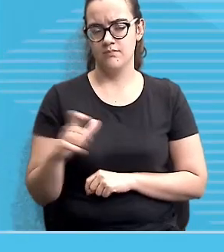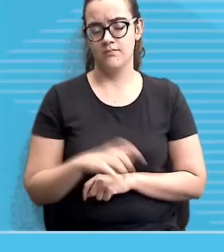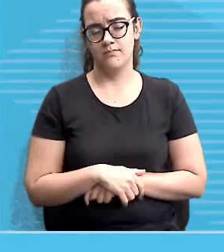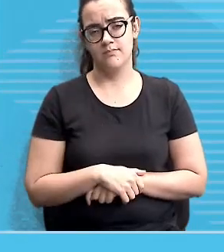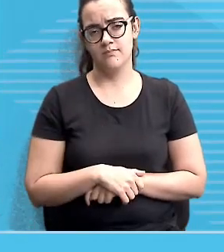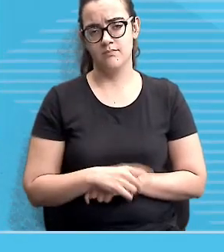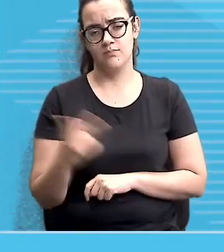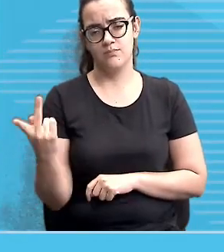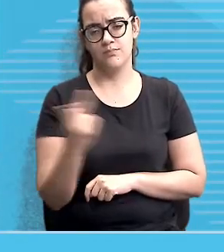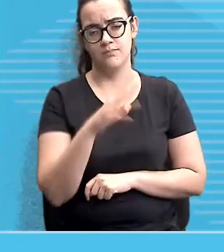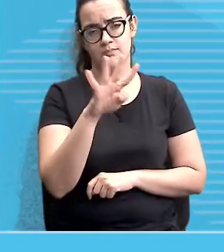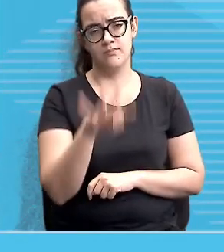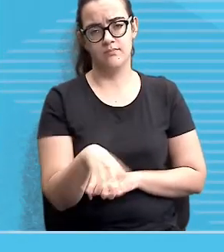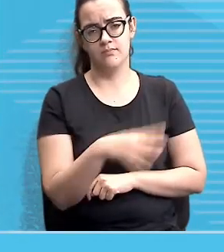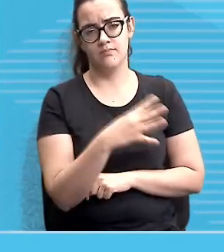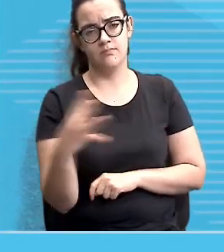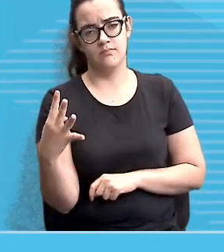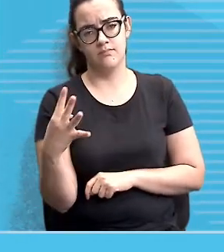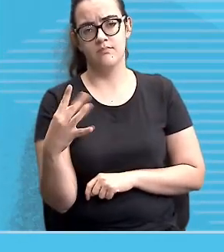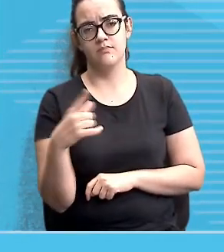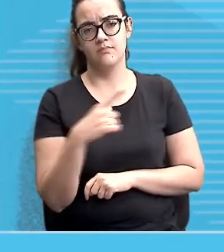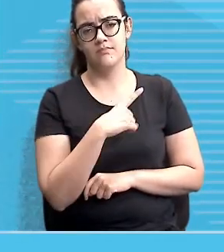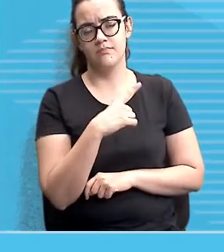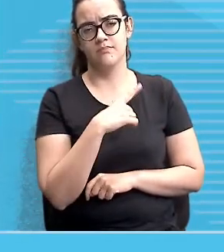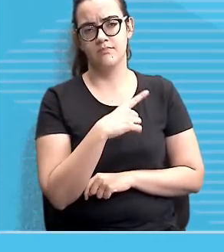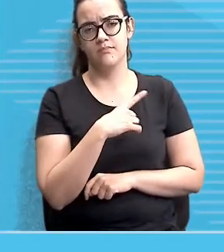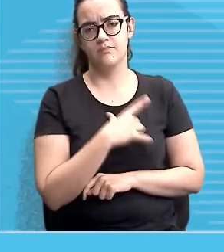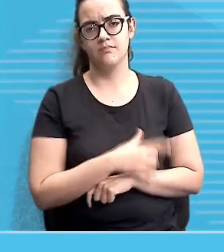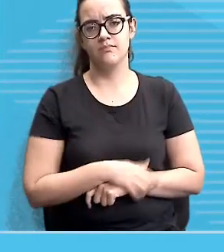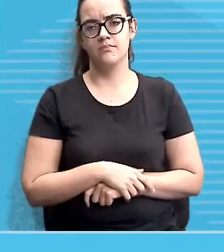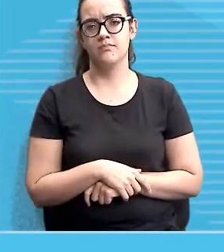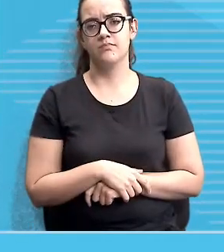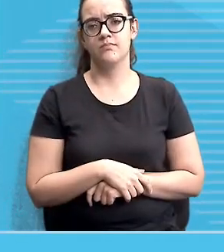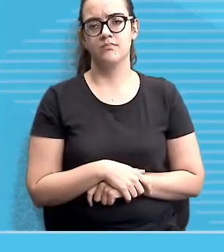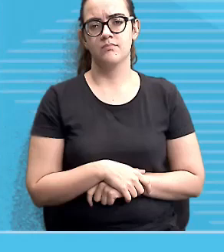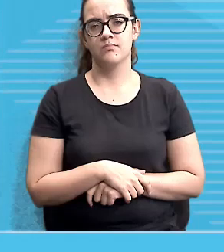certo eu vou colocar aqui a lume